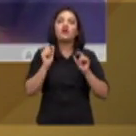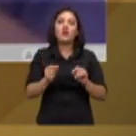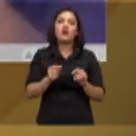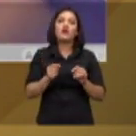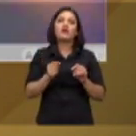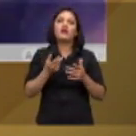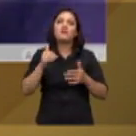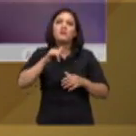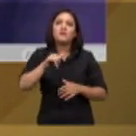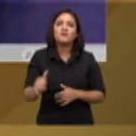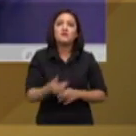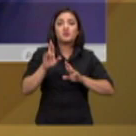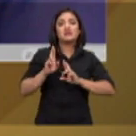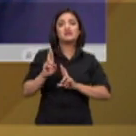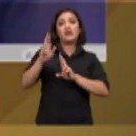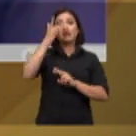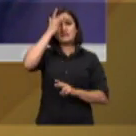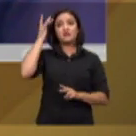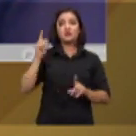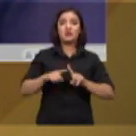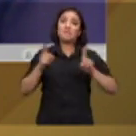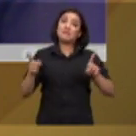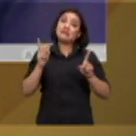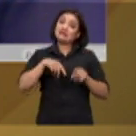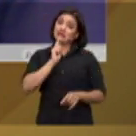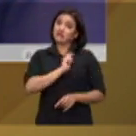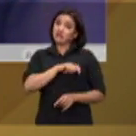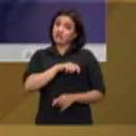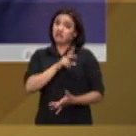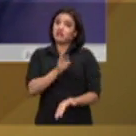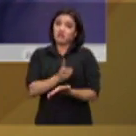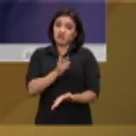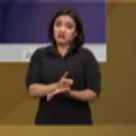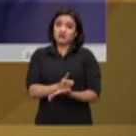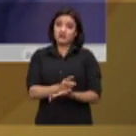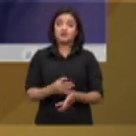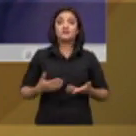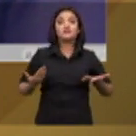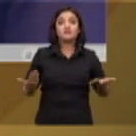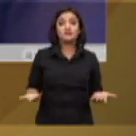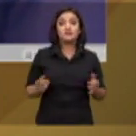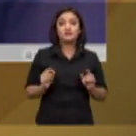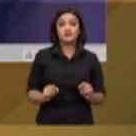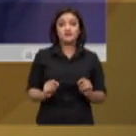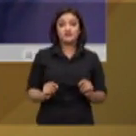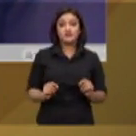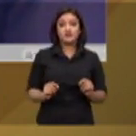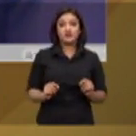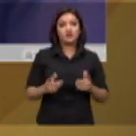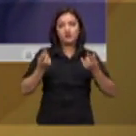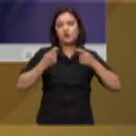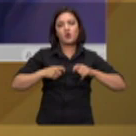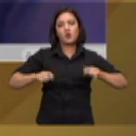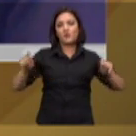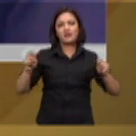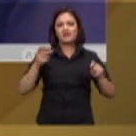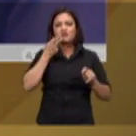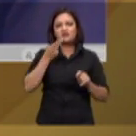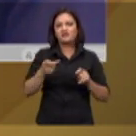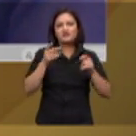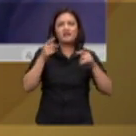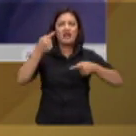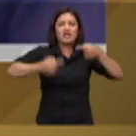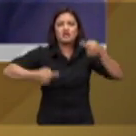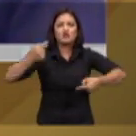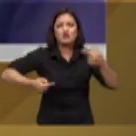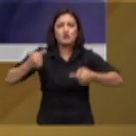ela é matematicamente perversa. Dito isso por ele, não vou precisar entrar aqui em nenhuma